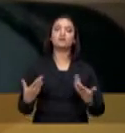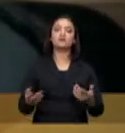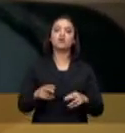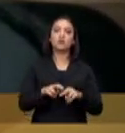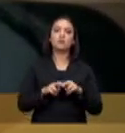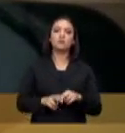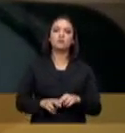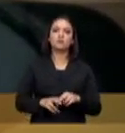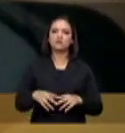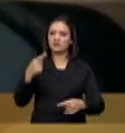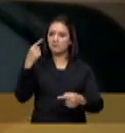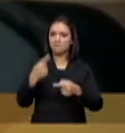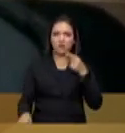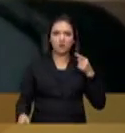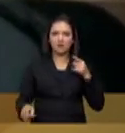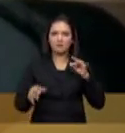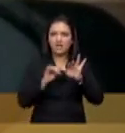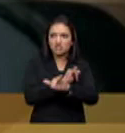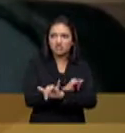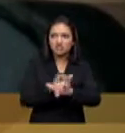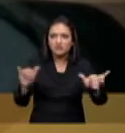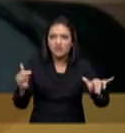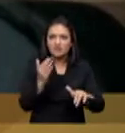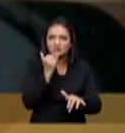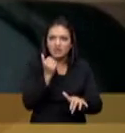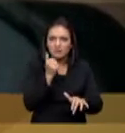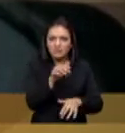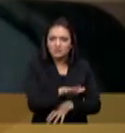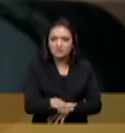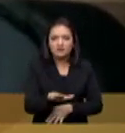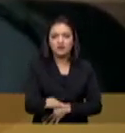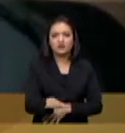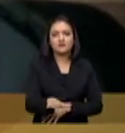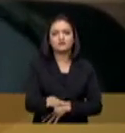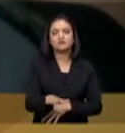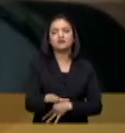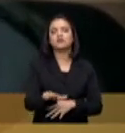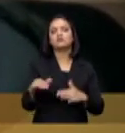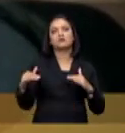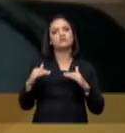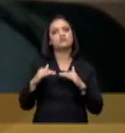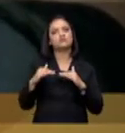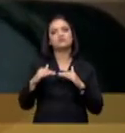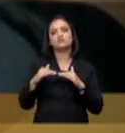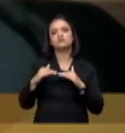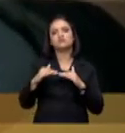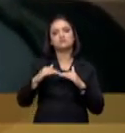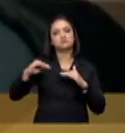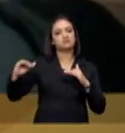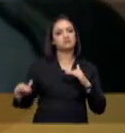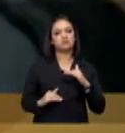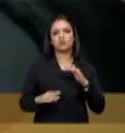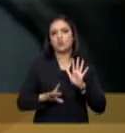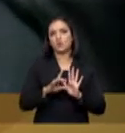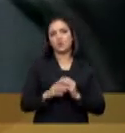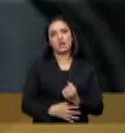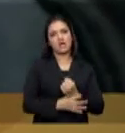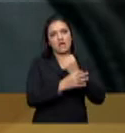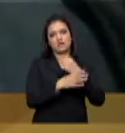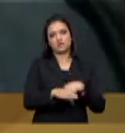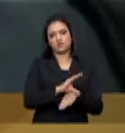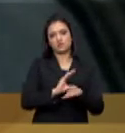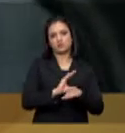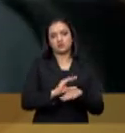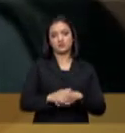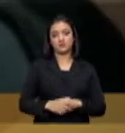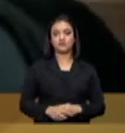alimentos para o público infantil não se harmoniza com as diferentes garantias